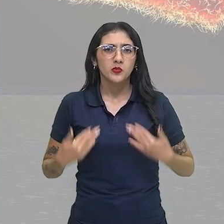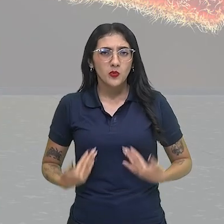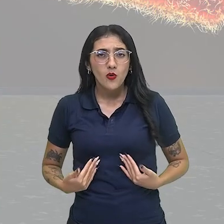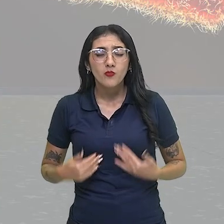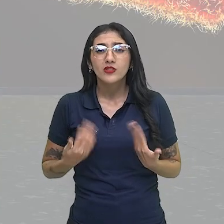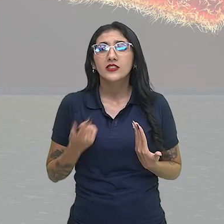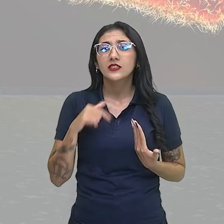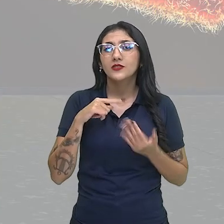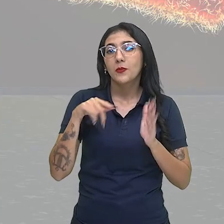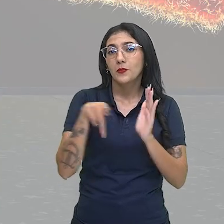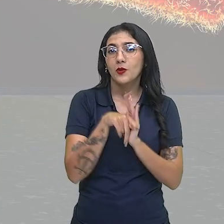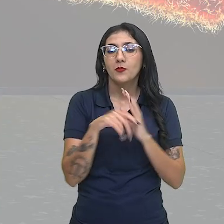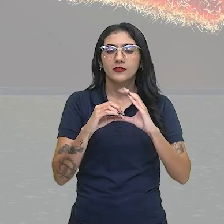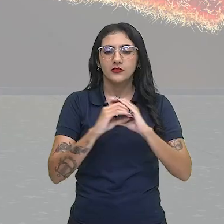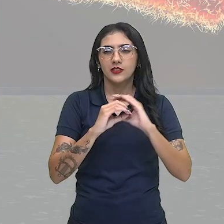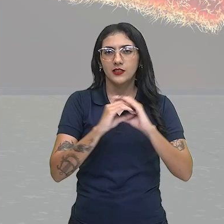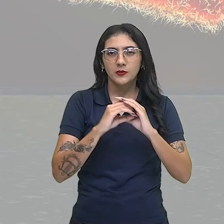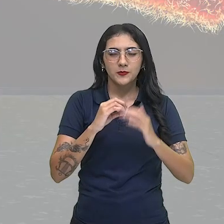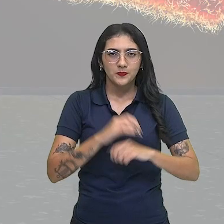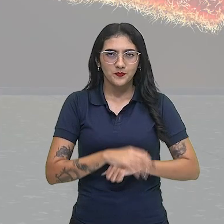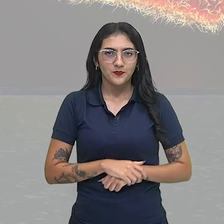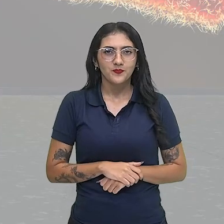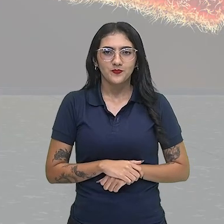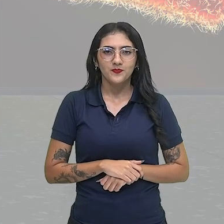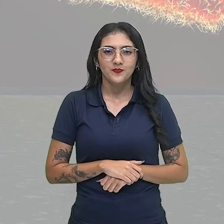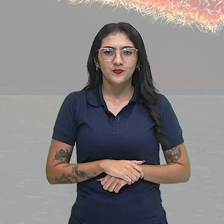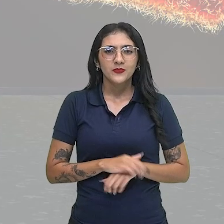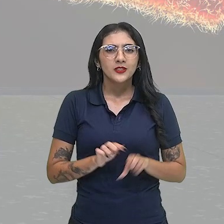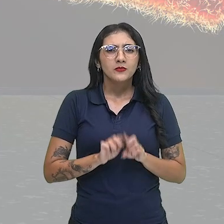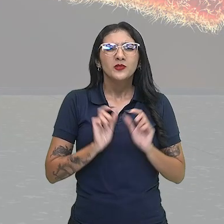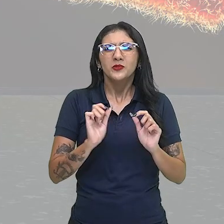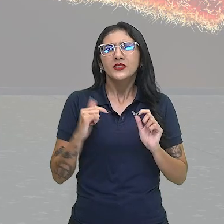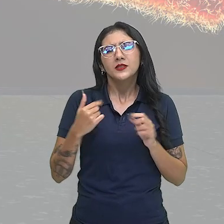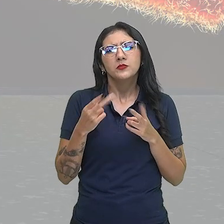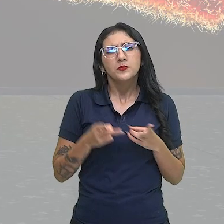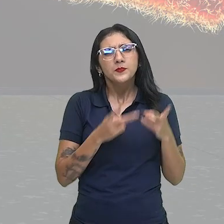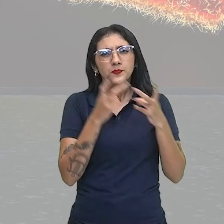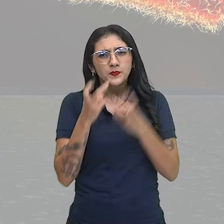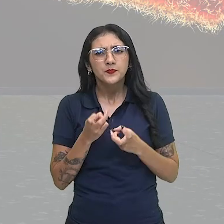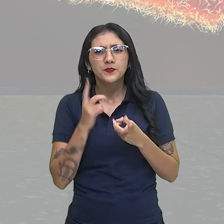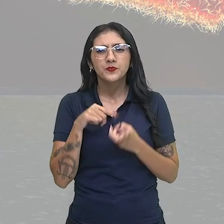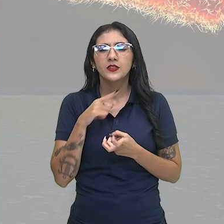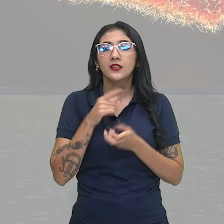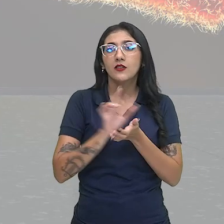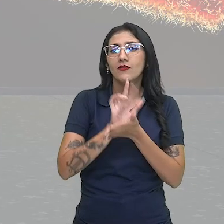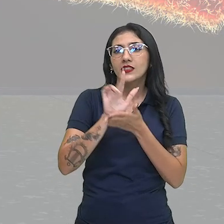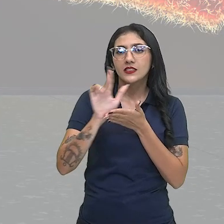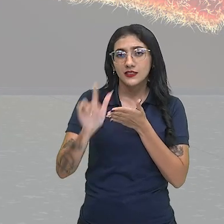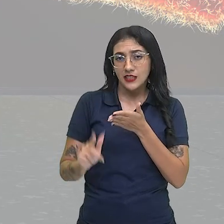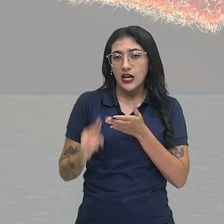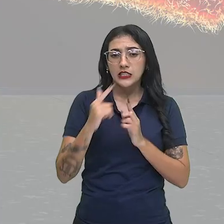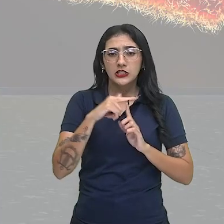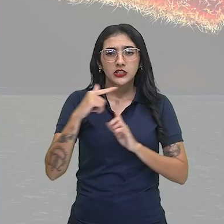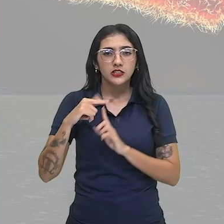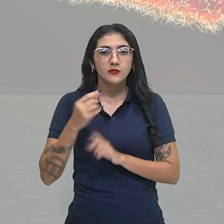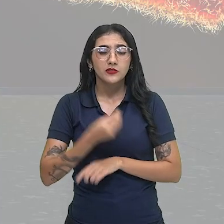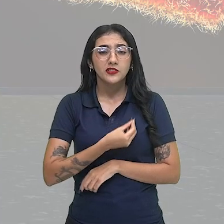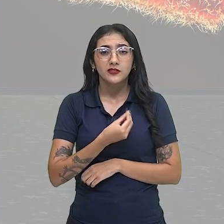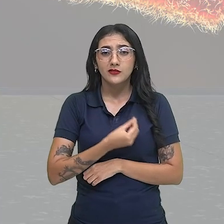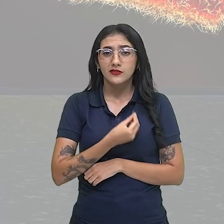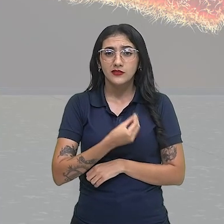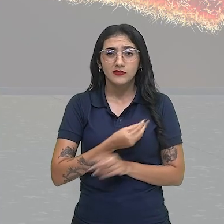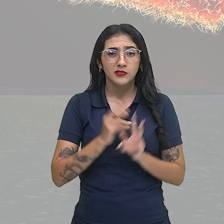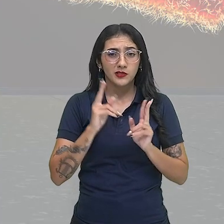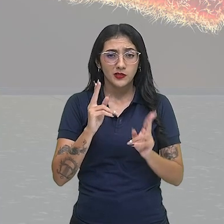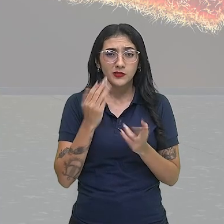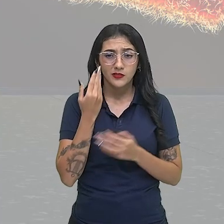de células. Então, o que a gente pode ver é que, apesar dessa grande diversidade de formas de vida, como vocês podem